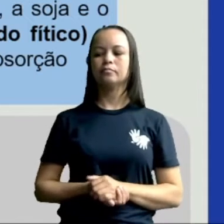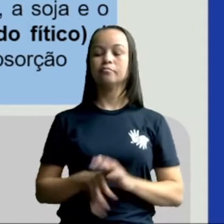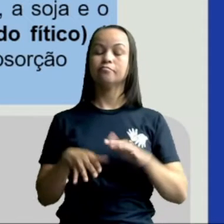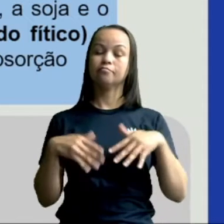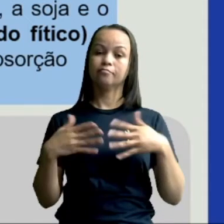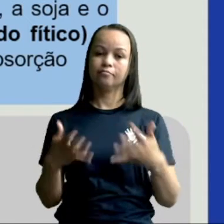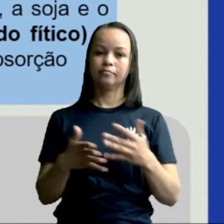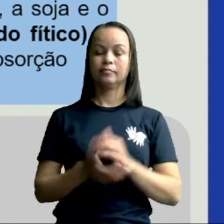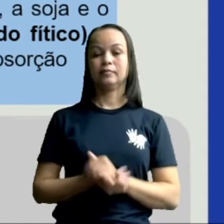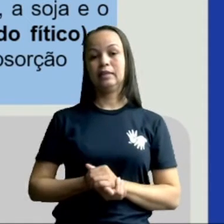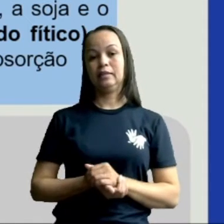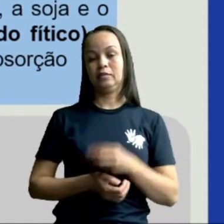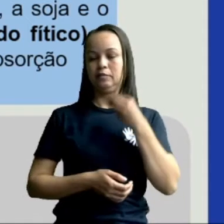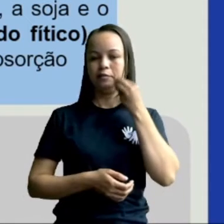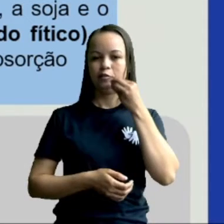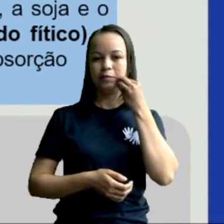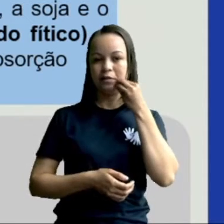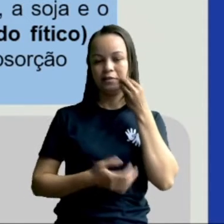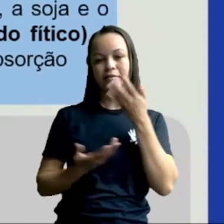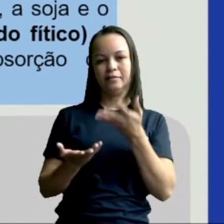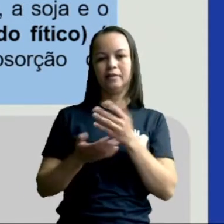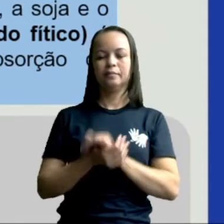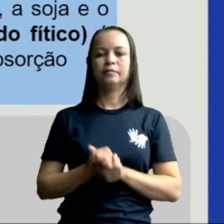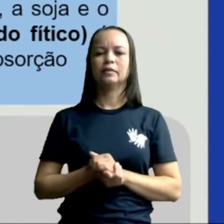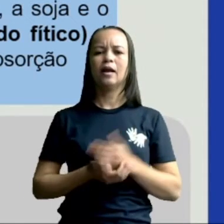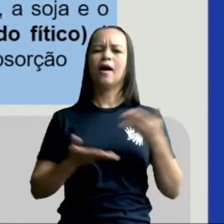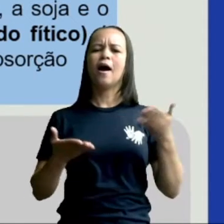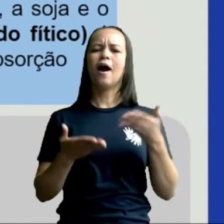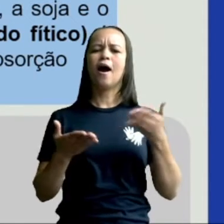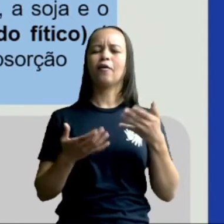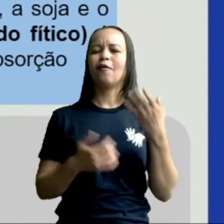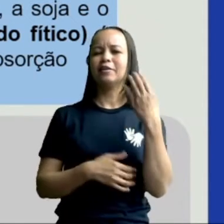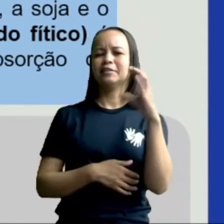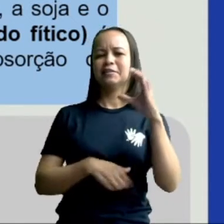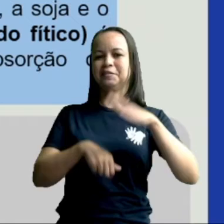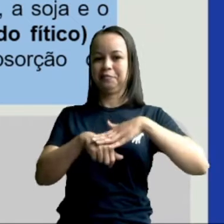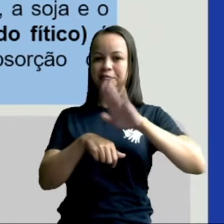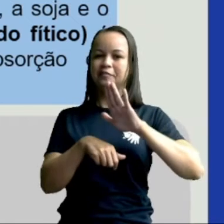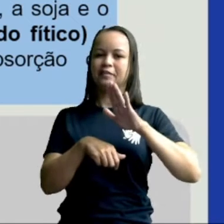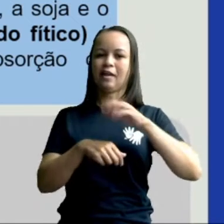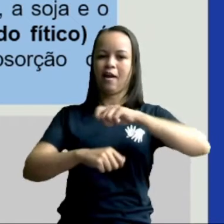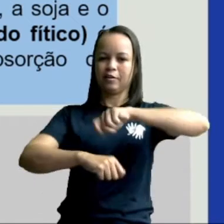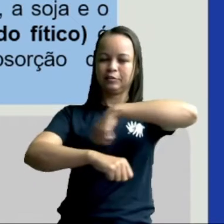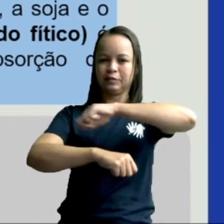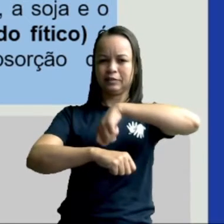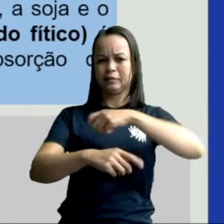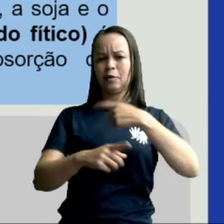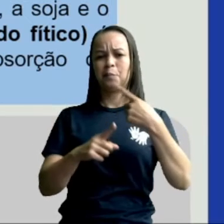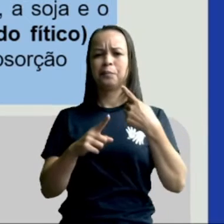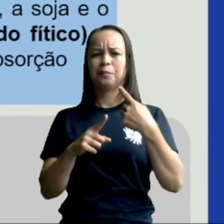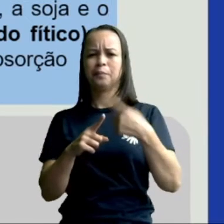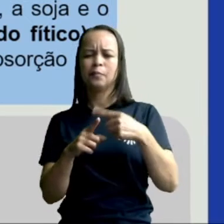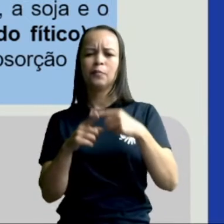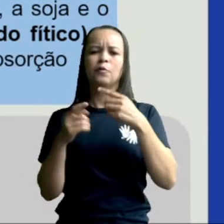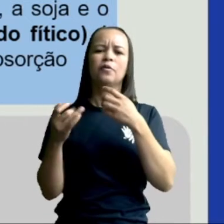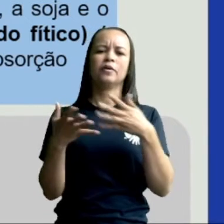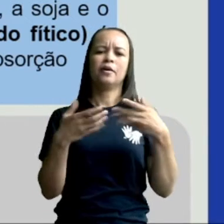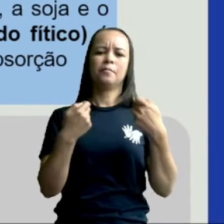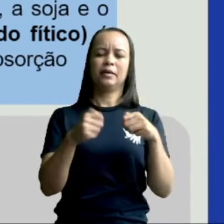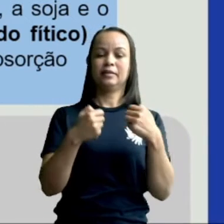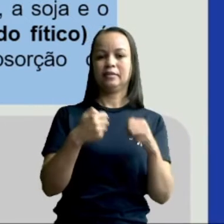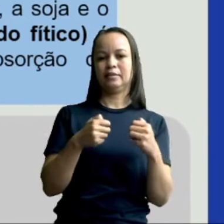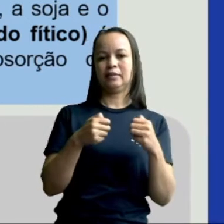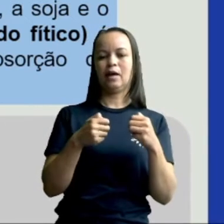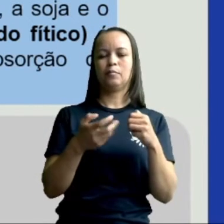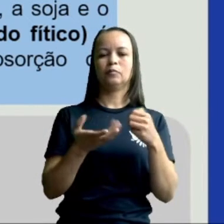Aí, essa é uma das experiências. E agora, mais ciência na cozinha. Por que precisamos deixar o